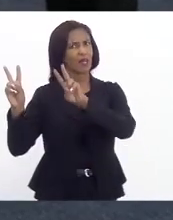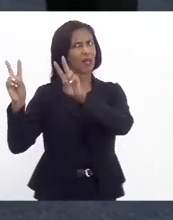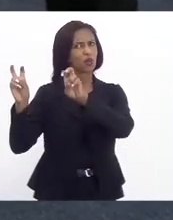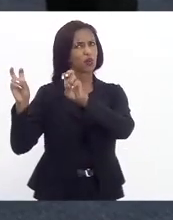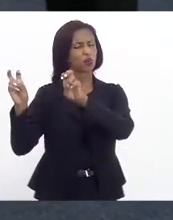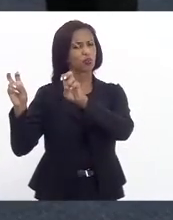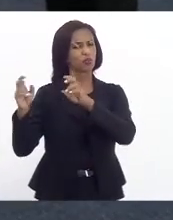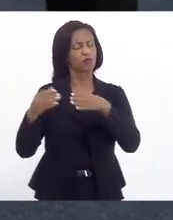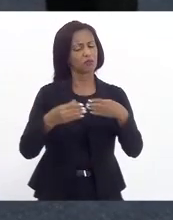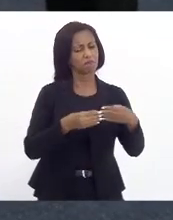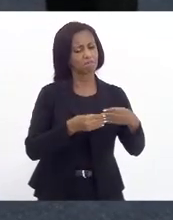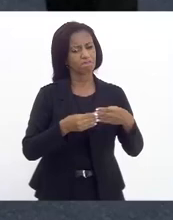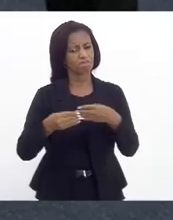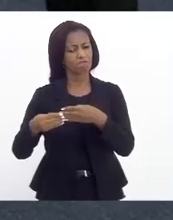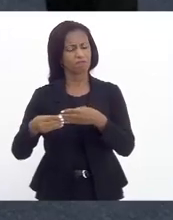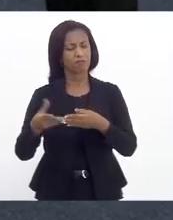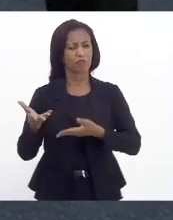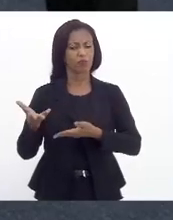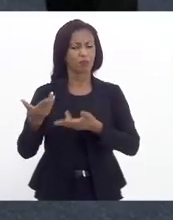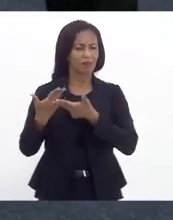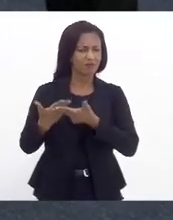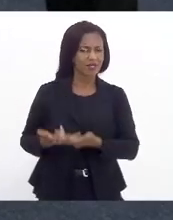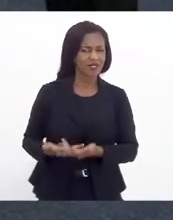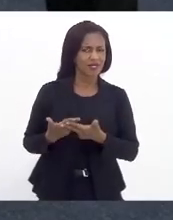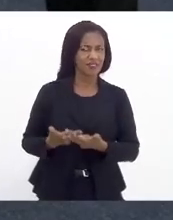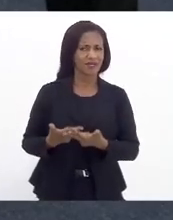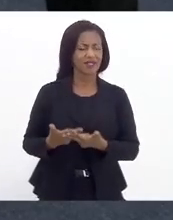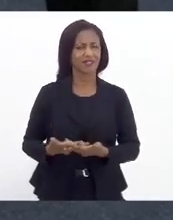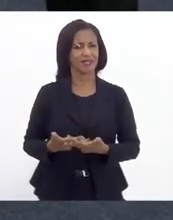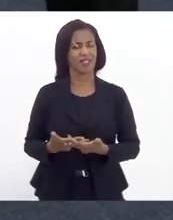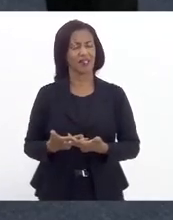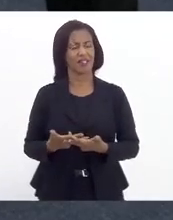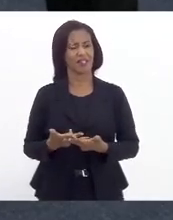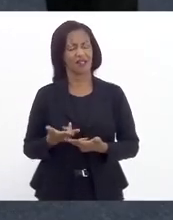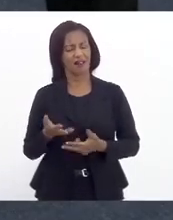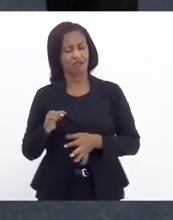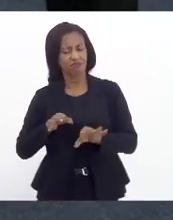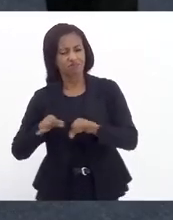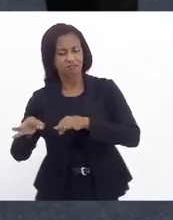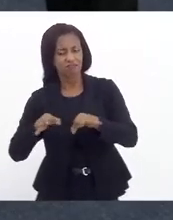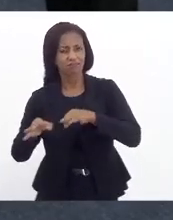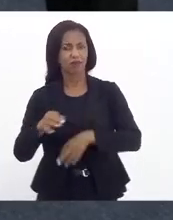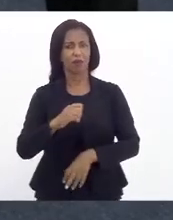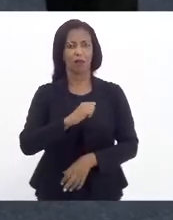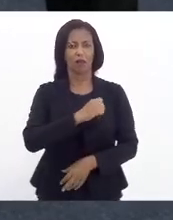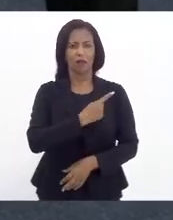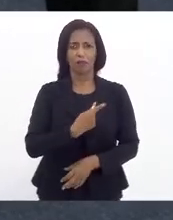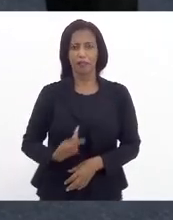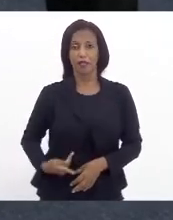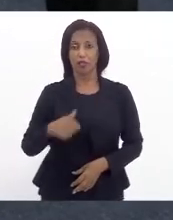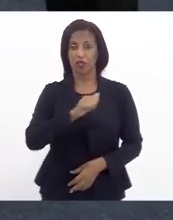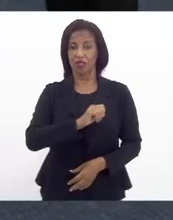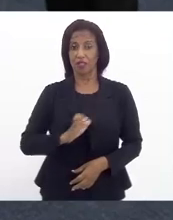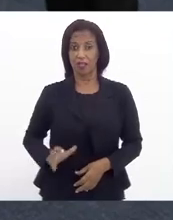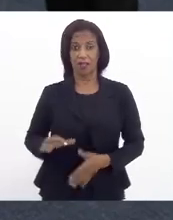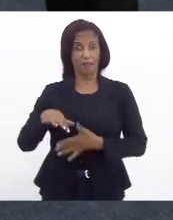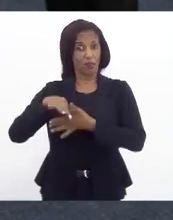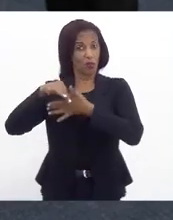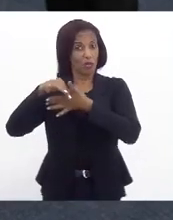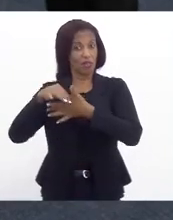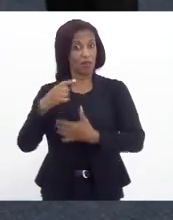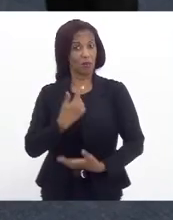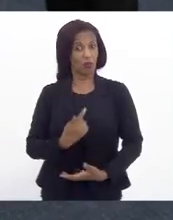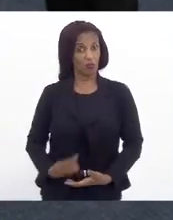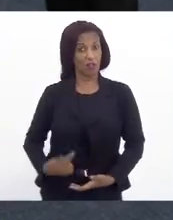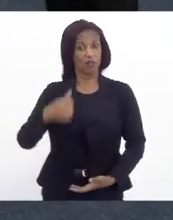conduzido. Com muita paciência, a condução feita pelo presidente André Siciliano, pelo líder Márcio Pacheco, pelo governador